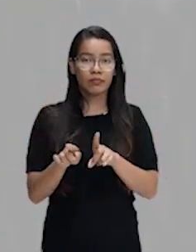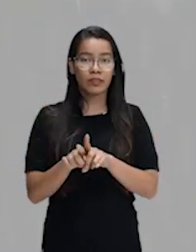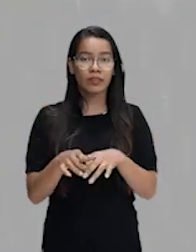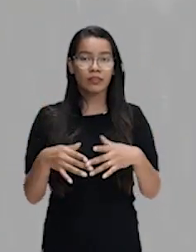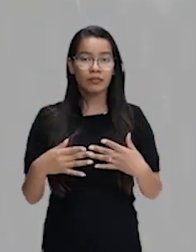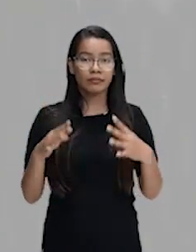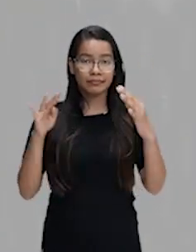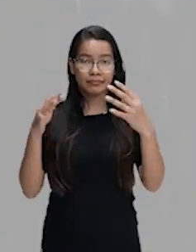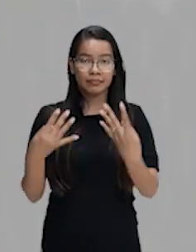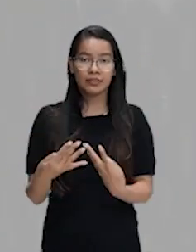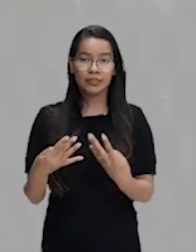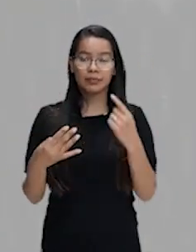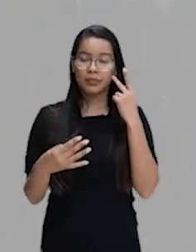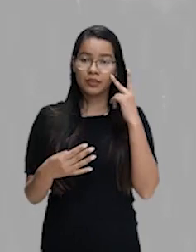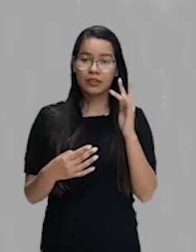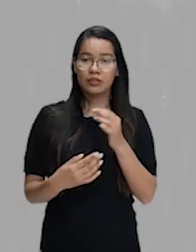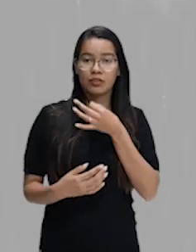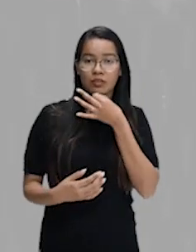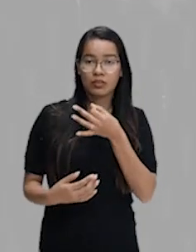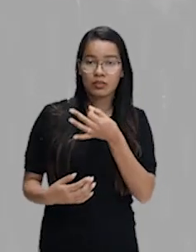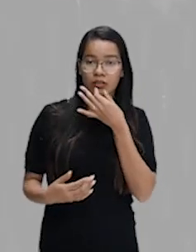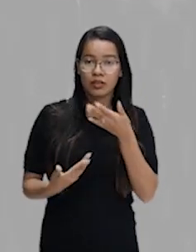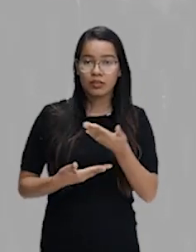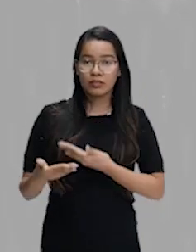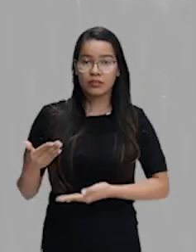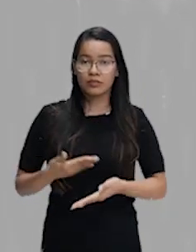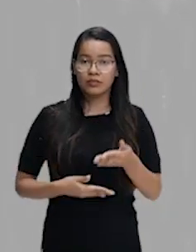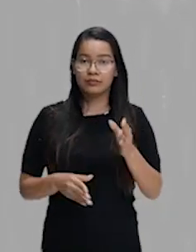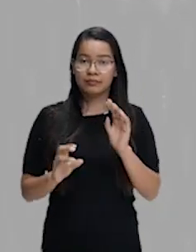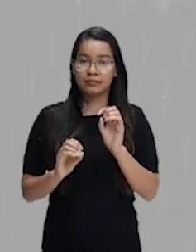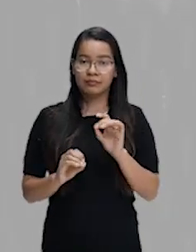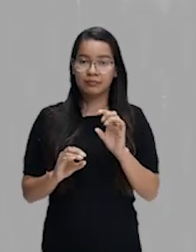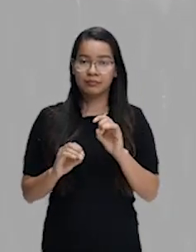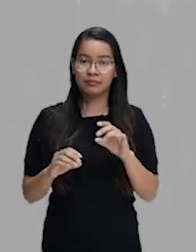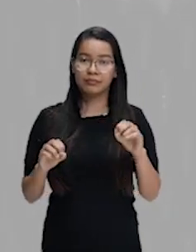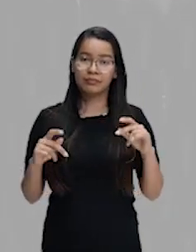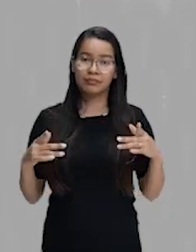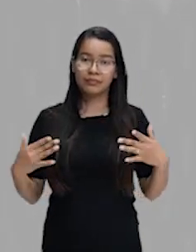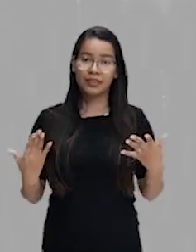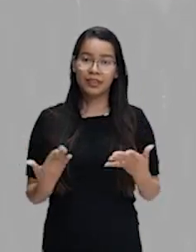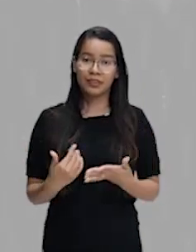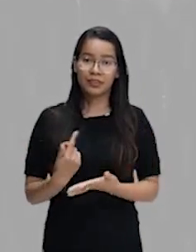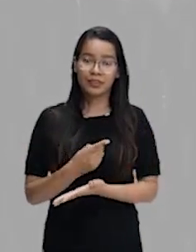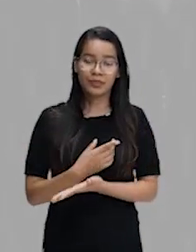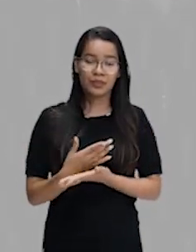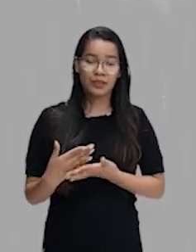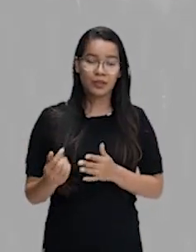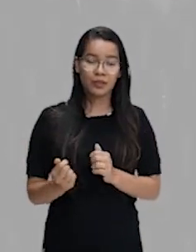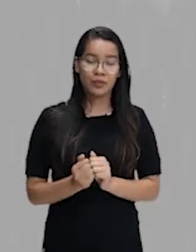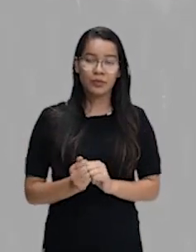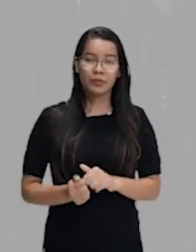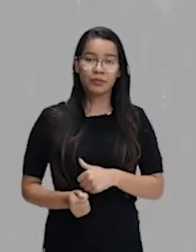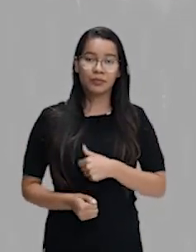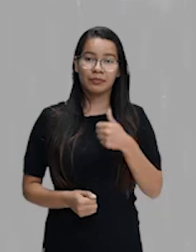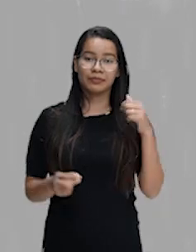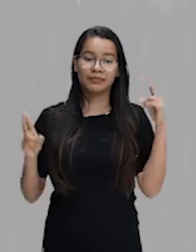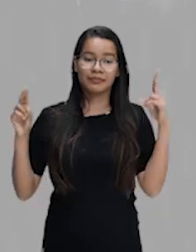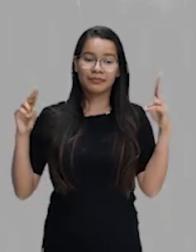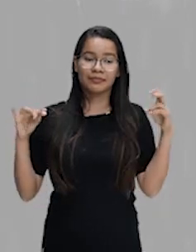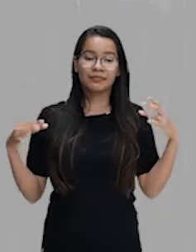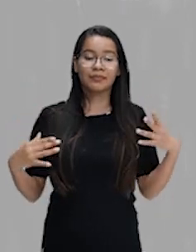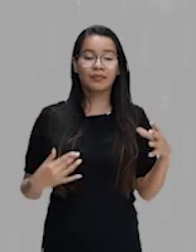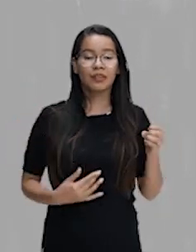fica atenta para as dicas que eu vou te dando durante essa aula. Fechou? Então vamos começar com o primeiro tópico, que são